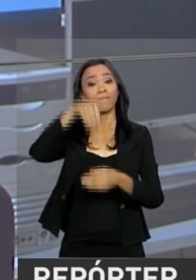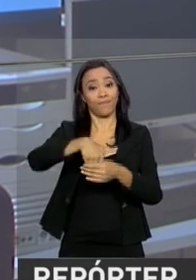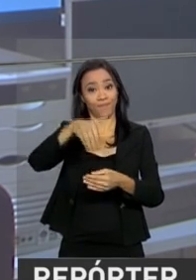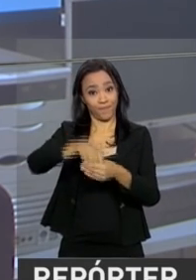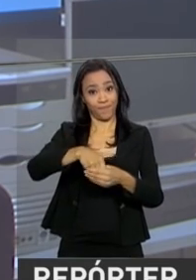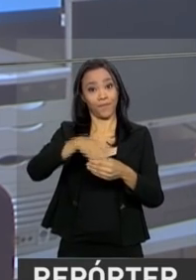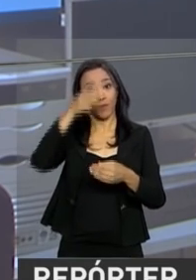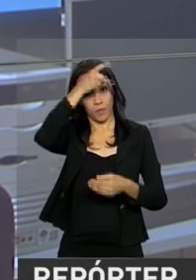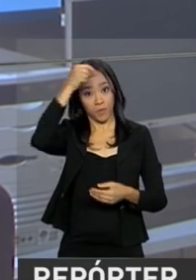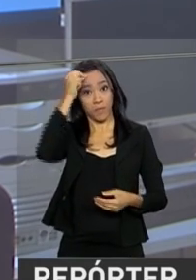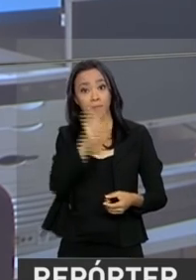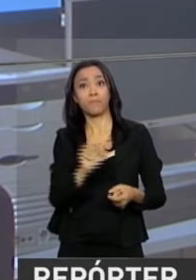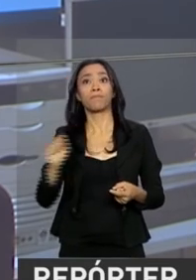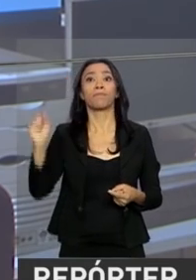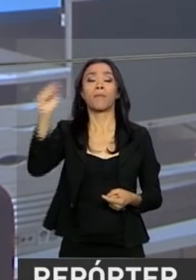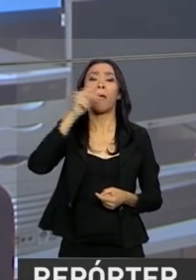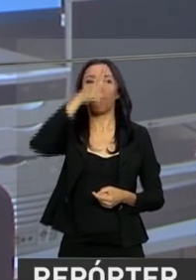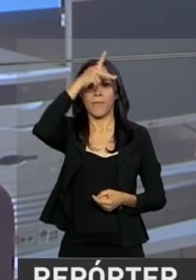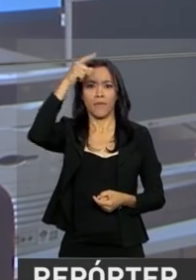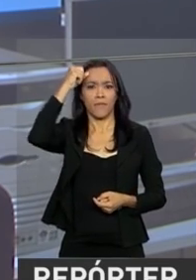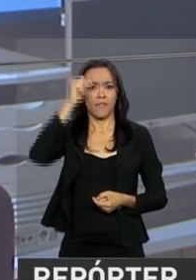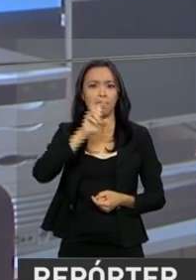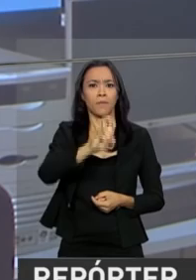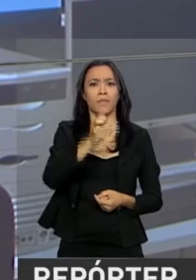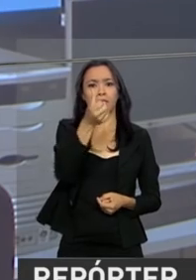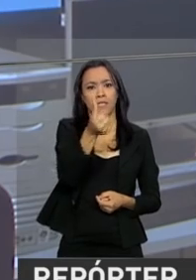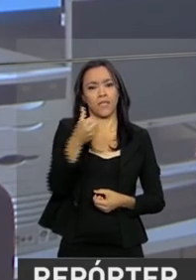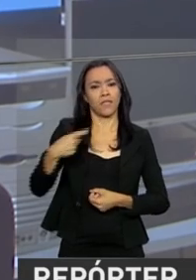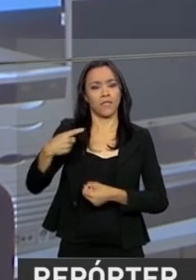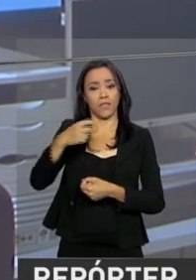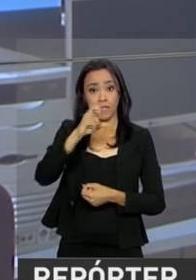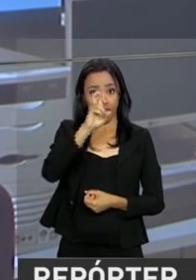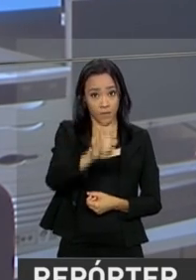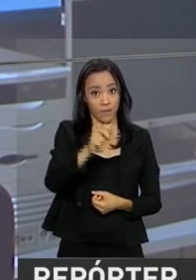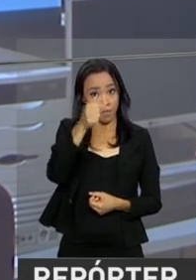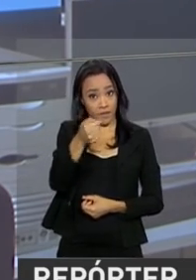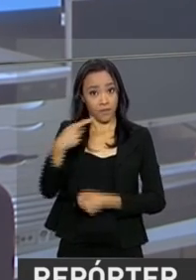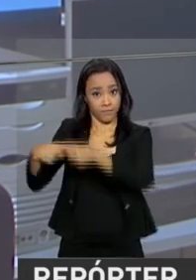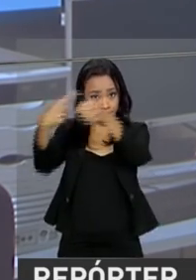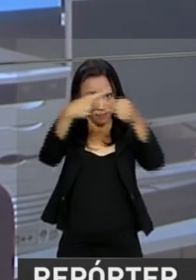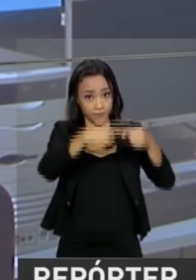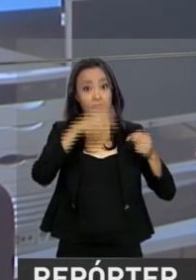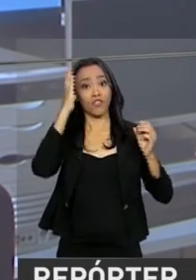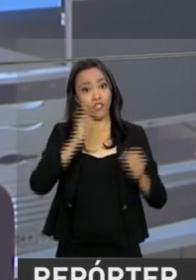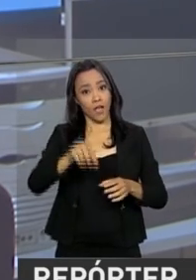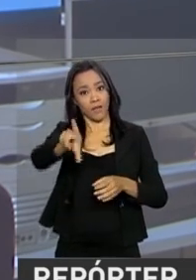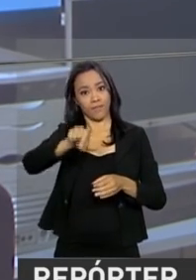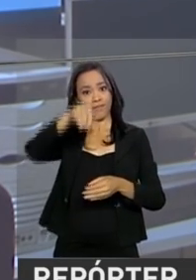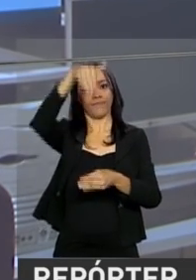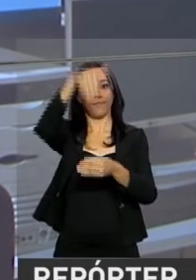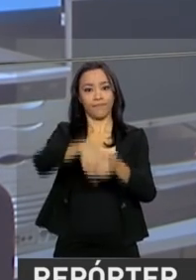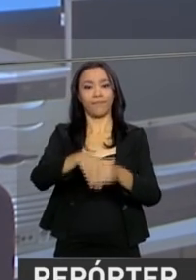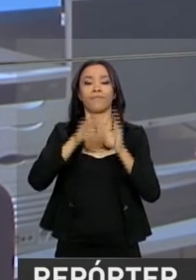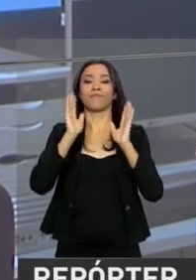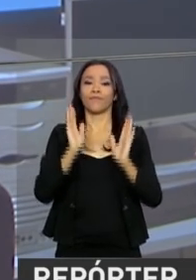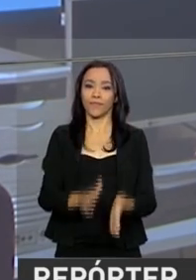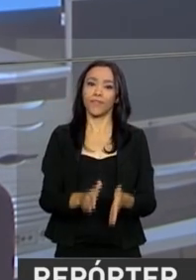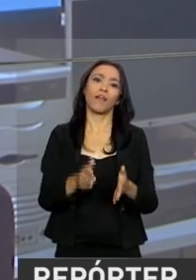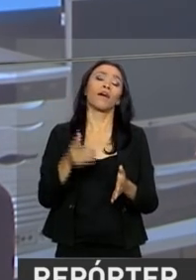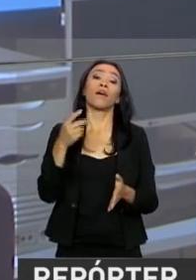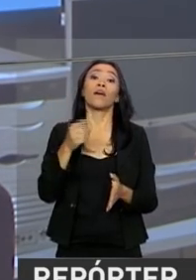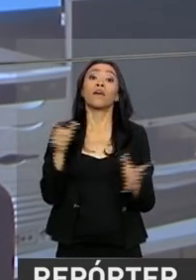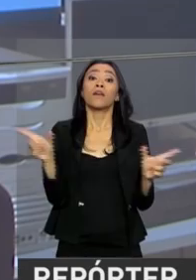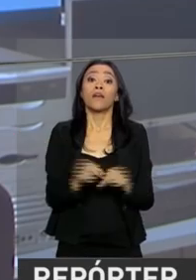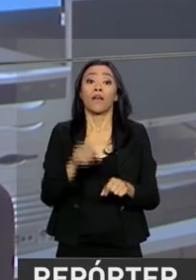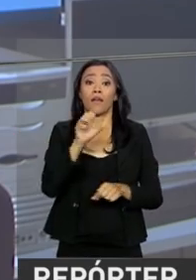municipais prefeitos de 57 municípios foram eleitos em segundo turno de acordo com o Tribunal Superior Eleitoral